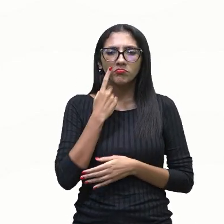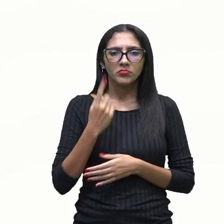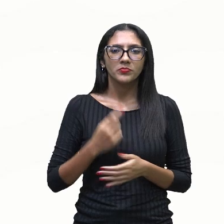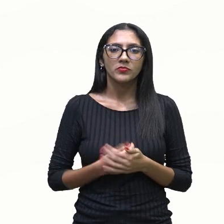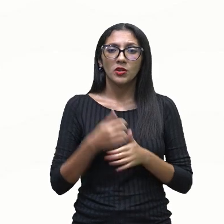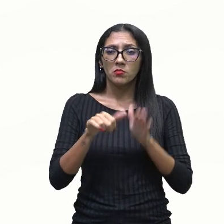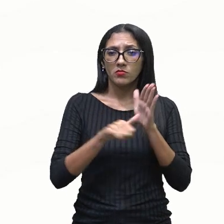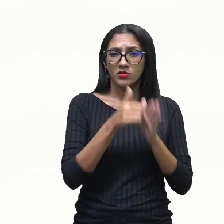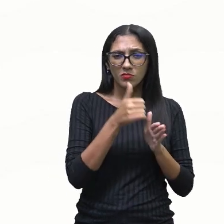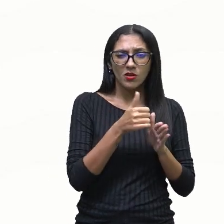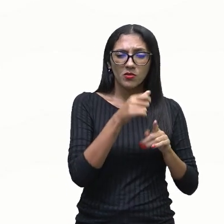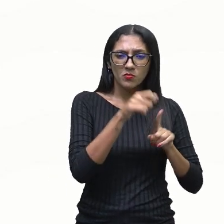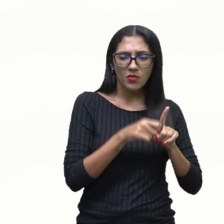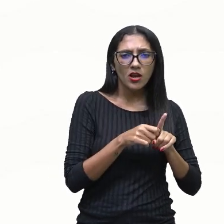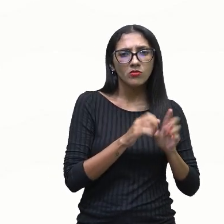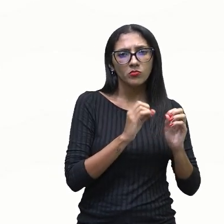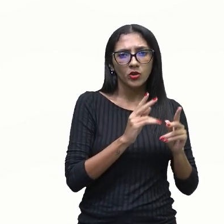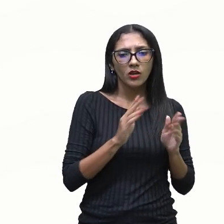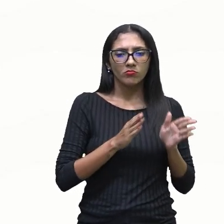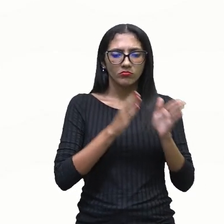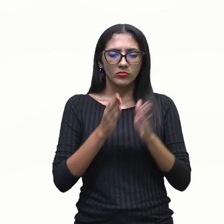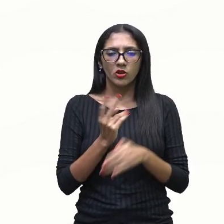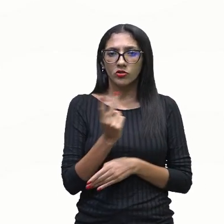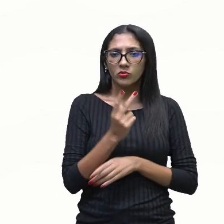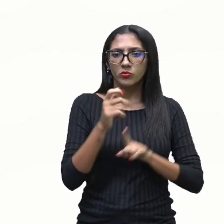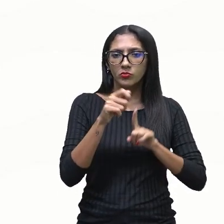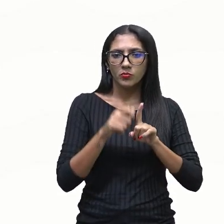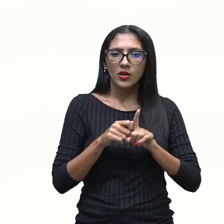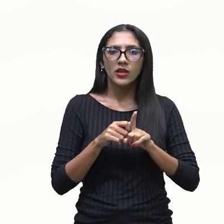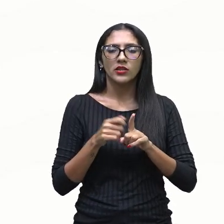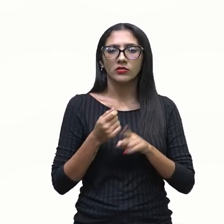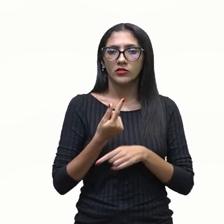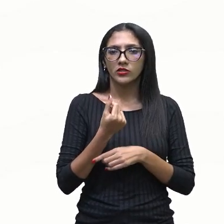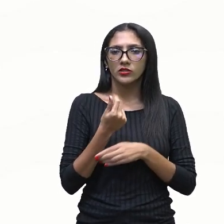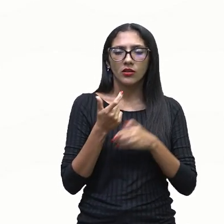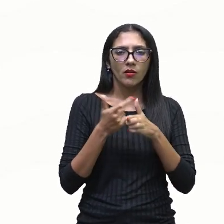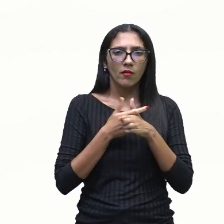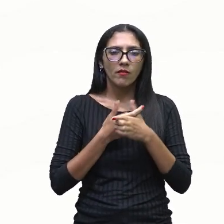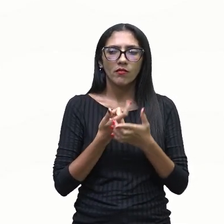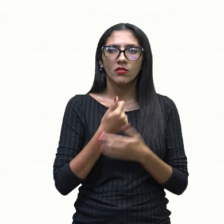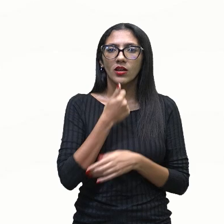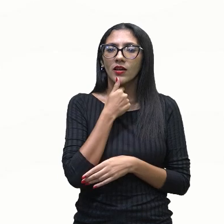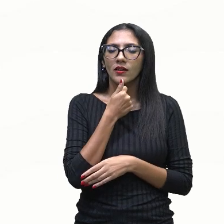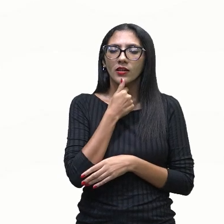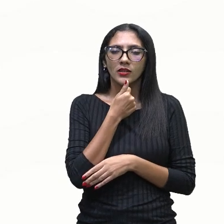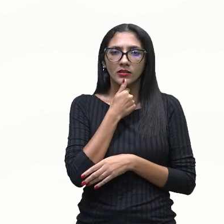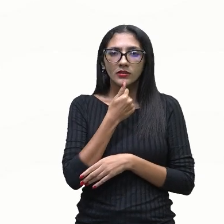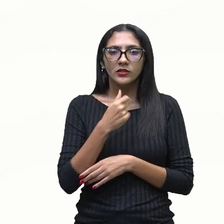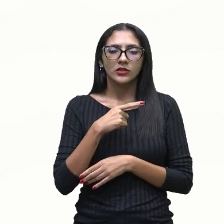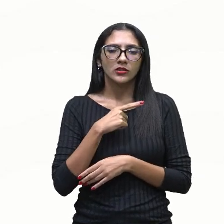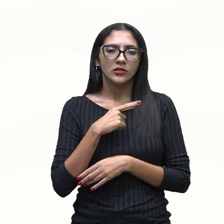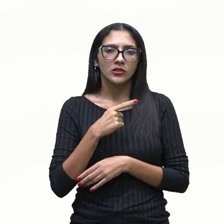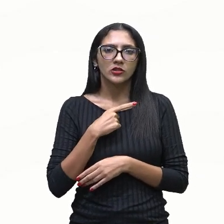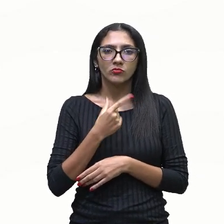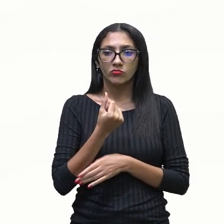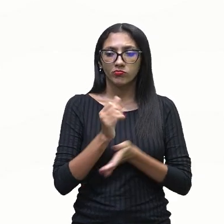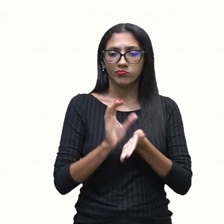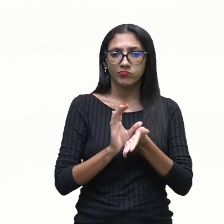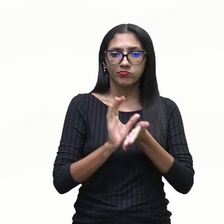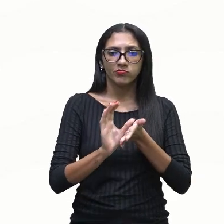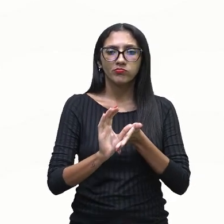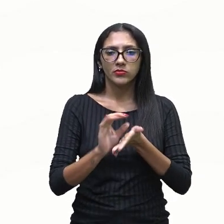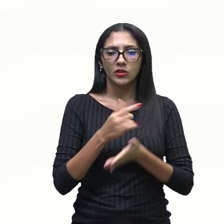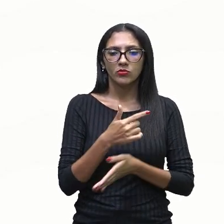primeiro mês, beleza, segundo mês, o saldo devedor, depois que o Fábio realizou o depósito, foi